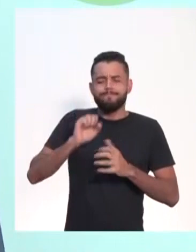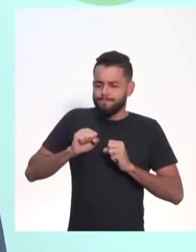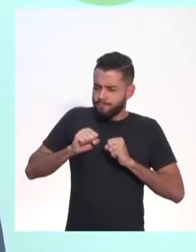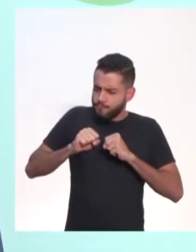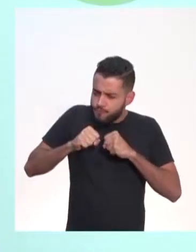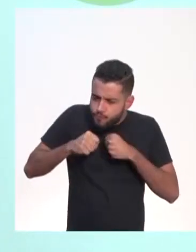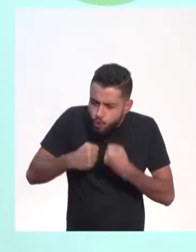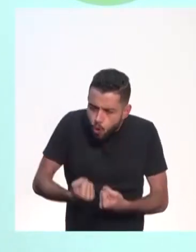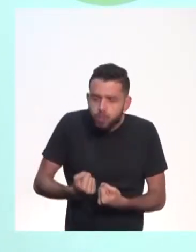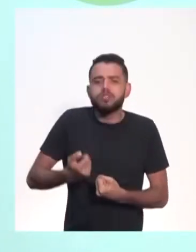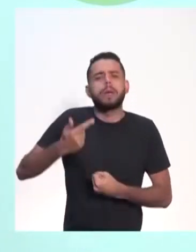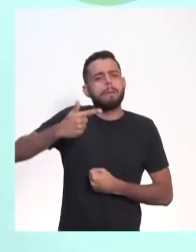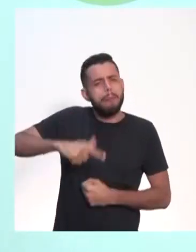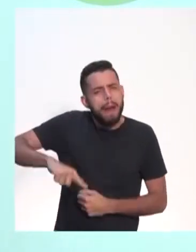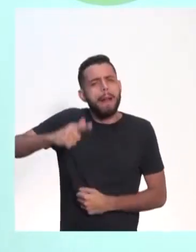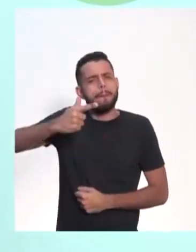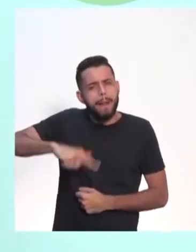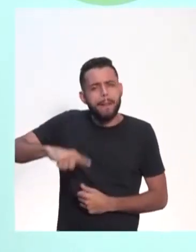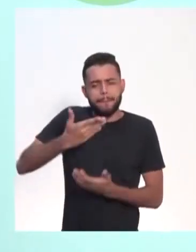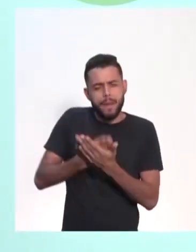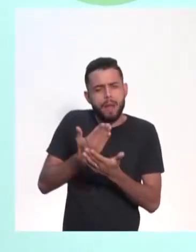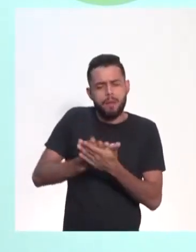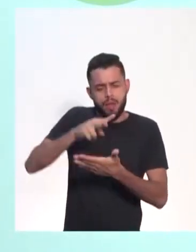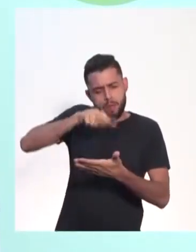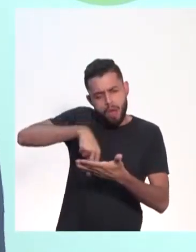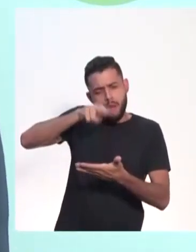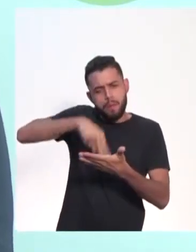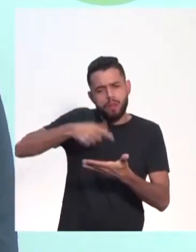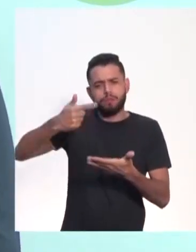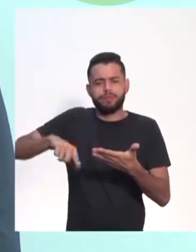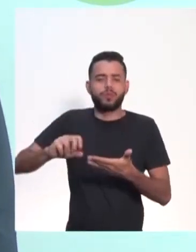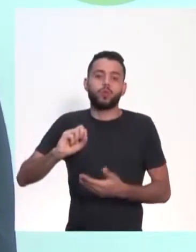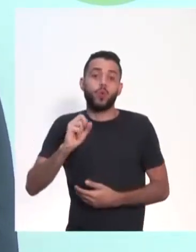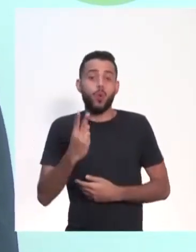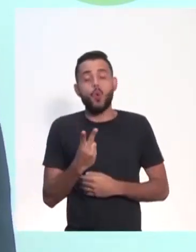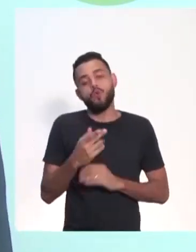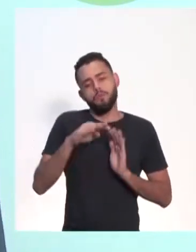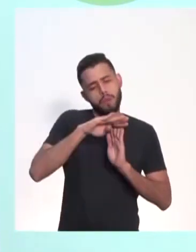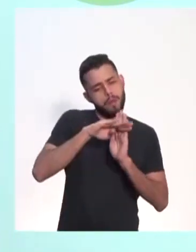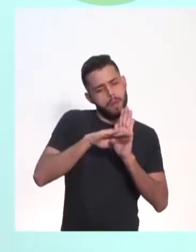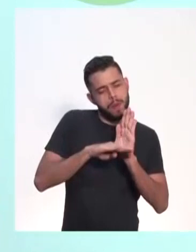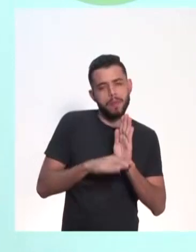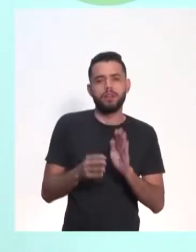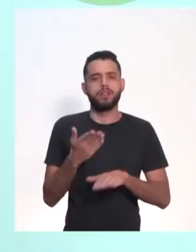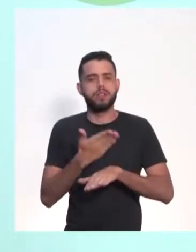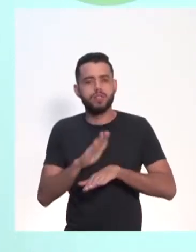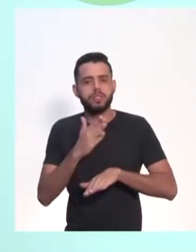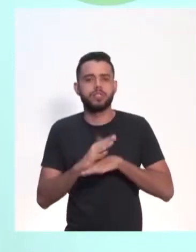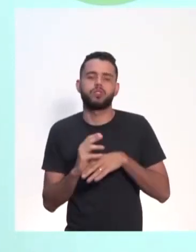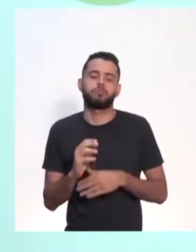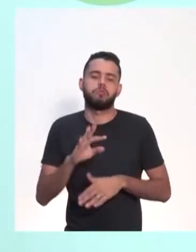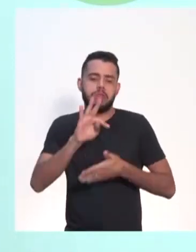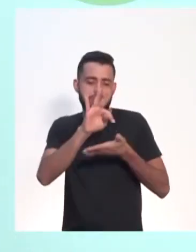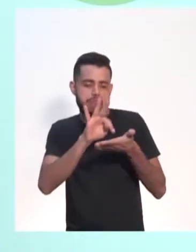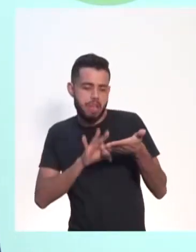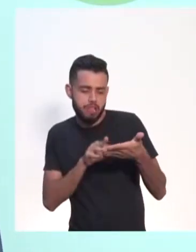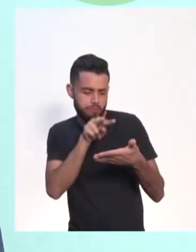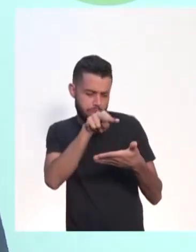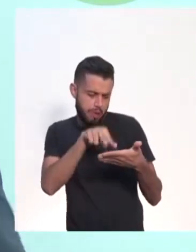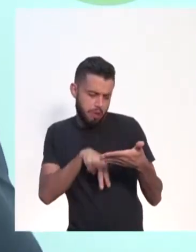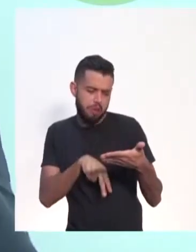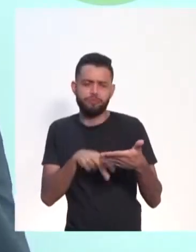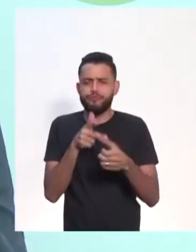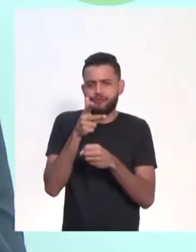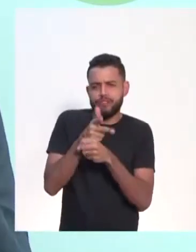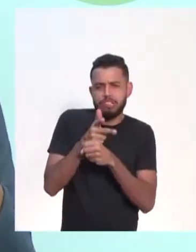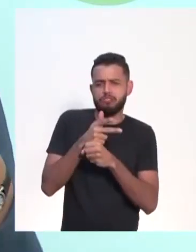fazer repetições muitas vezes, né? Então, pode ser que uma lista de exercício ajude, pode ser que a leitura de um texto ajude, mas muitas vezes